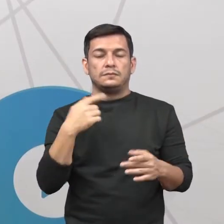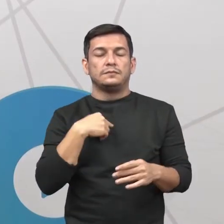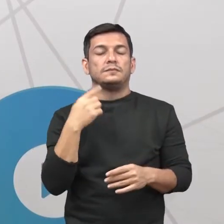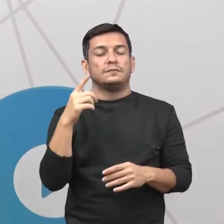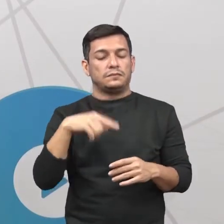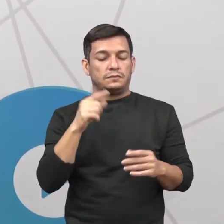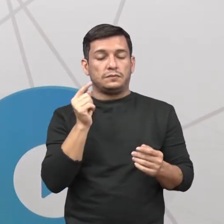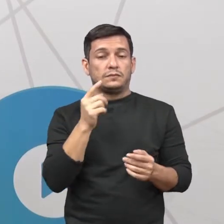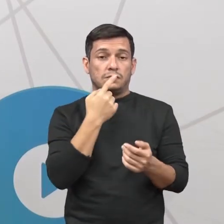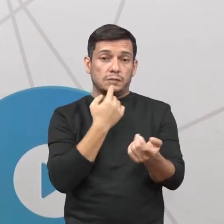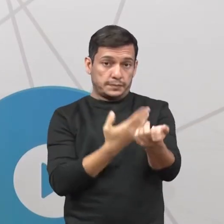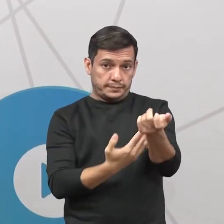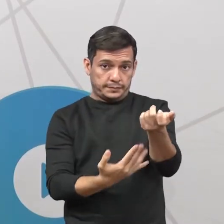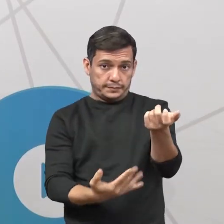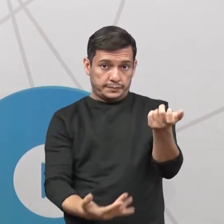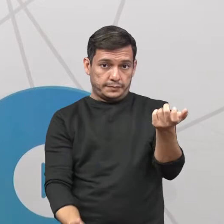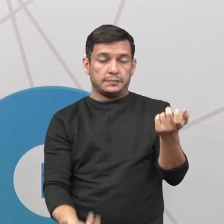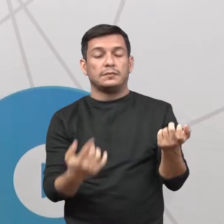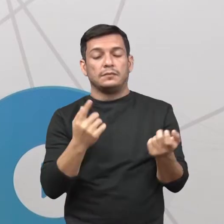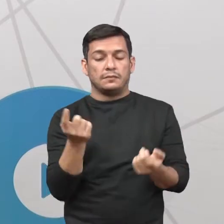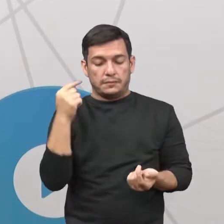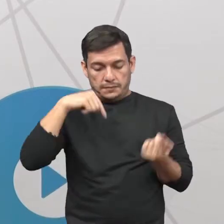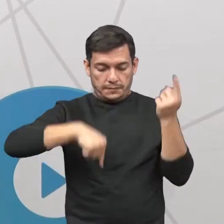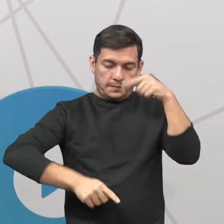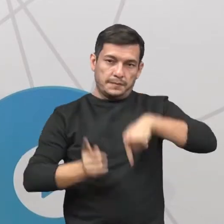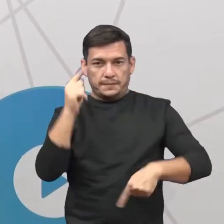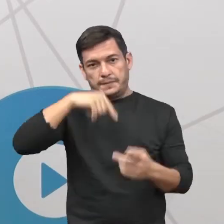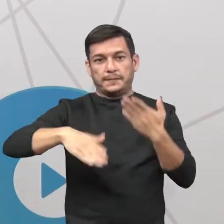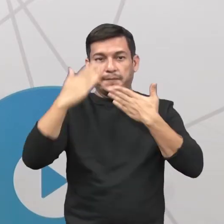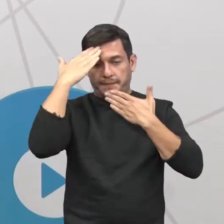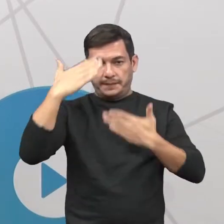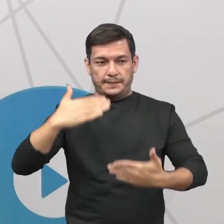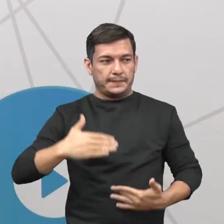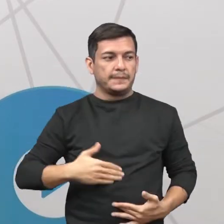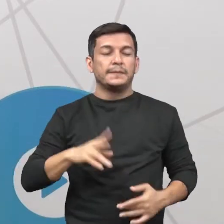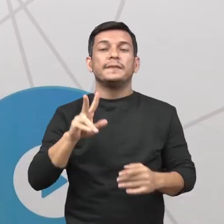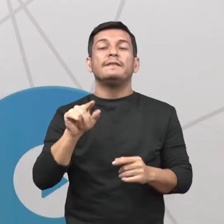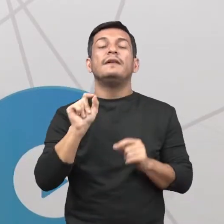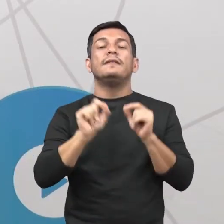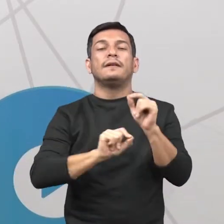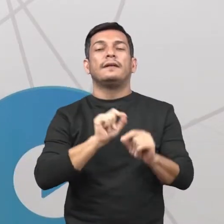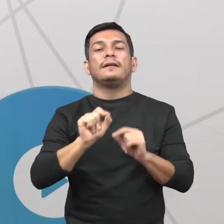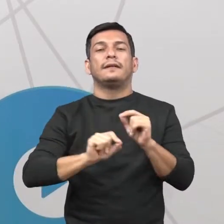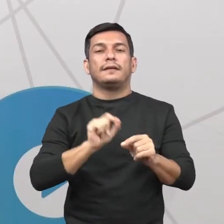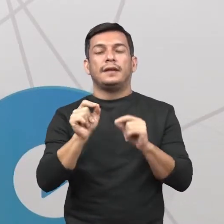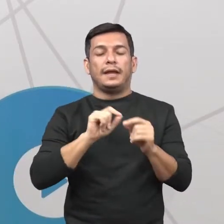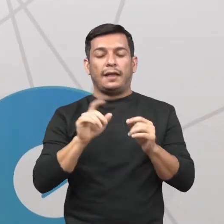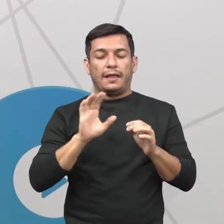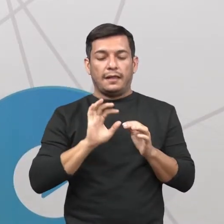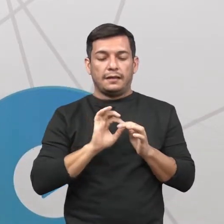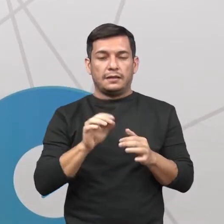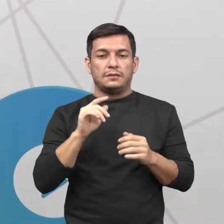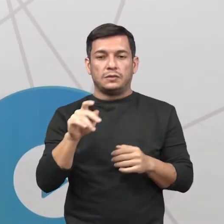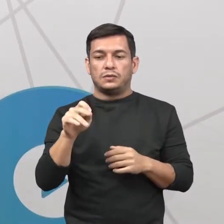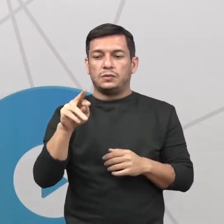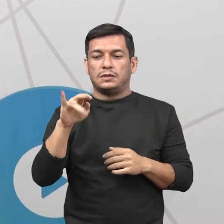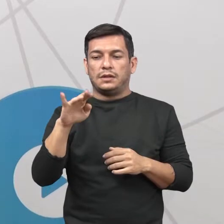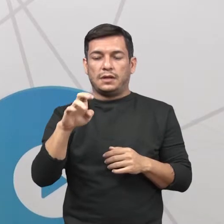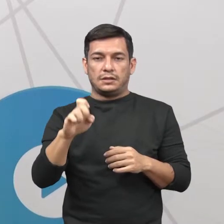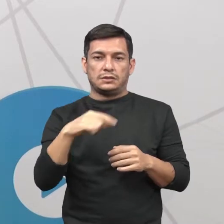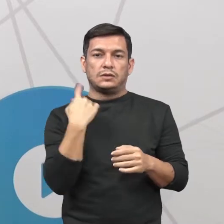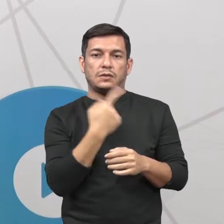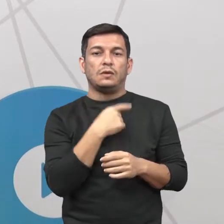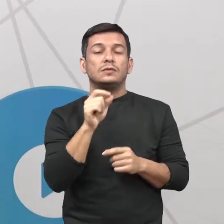nosso sangue sai circulando pelo nosso corpo, ele vai deixando os nutrientes que nós adquirimos através